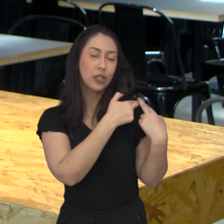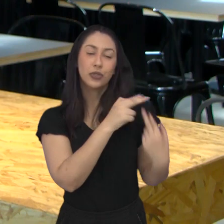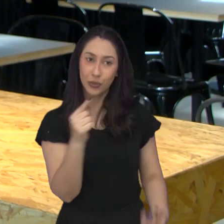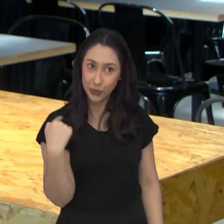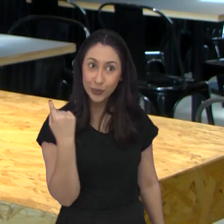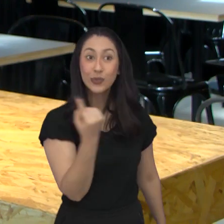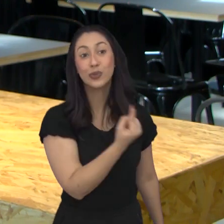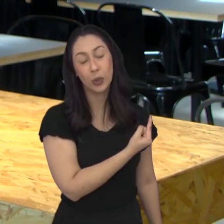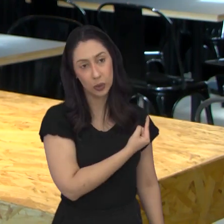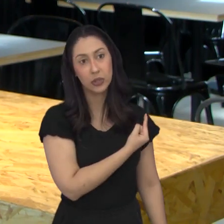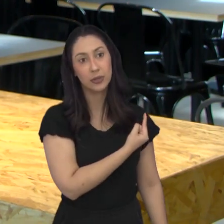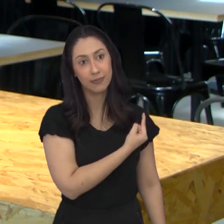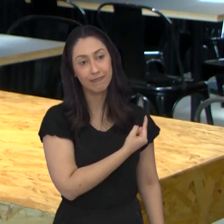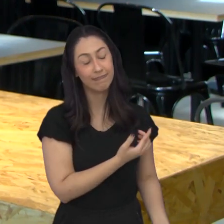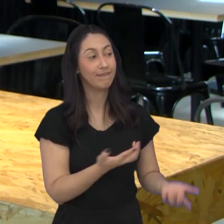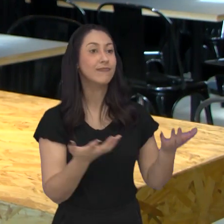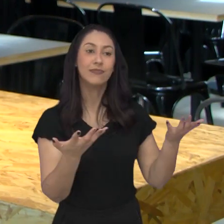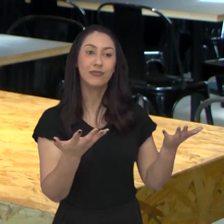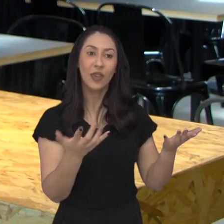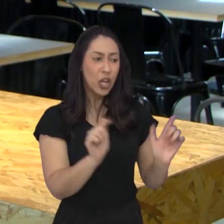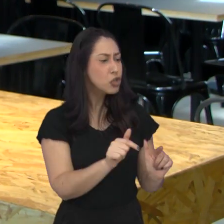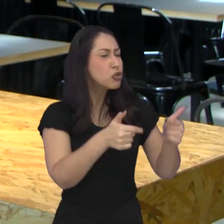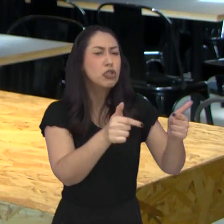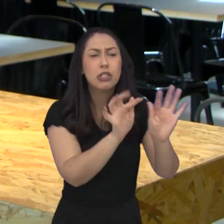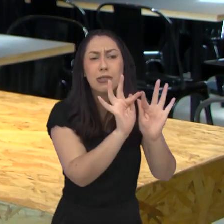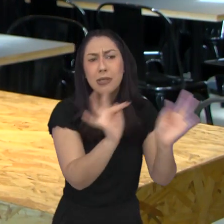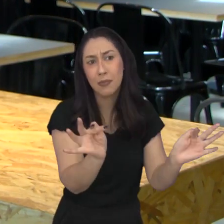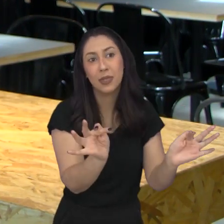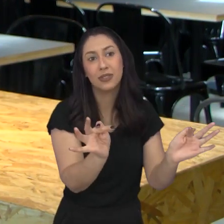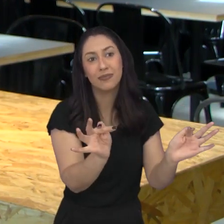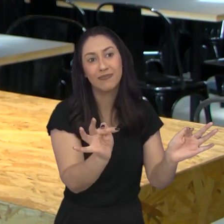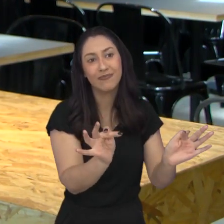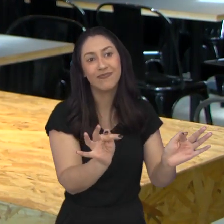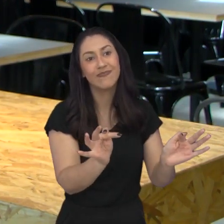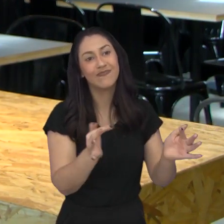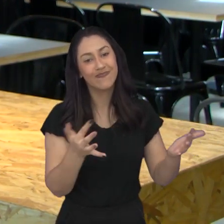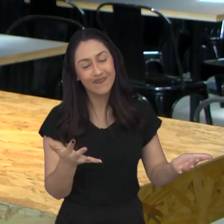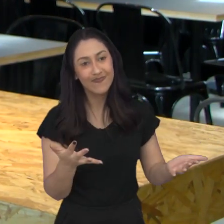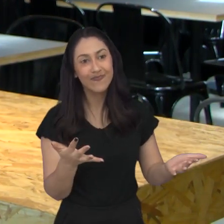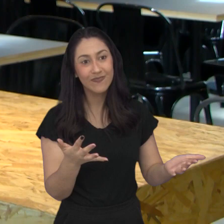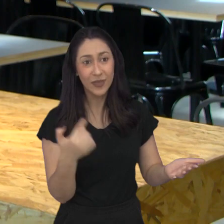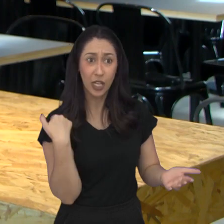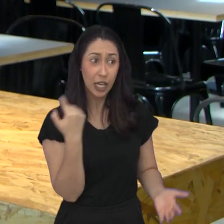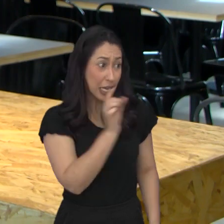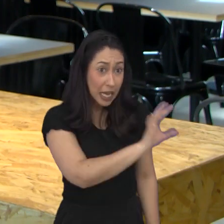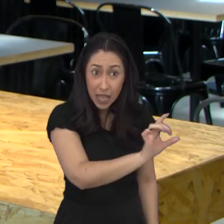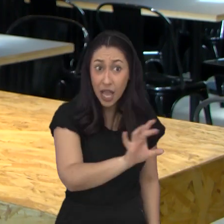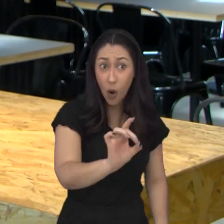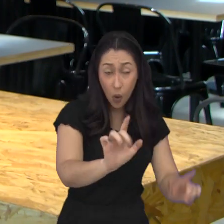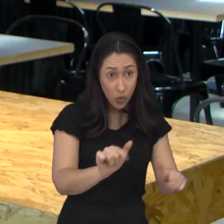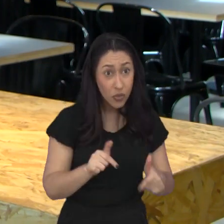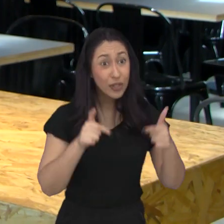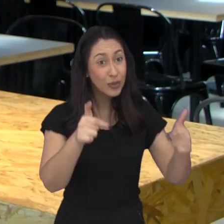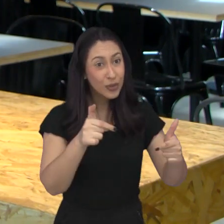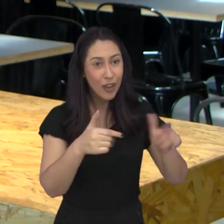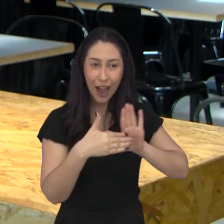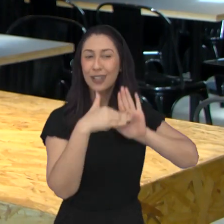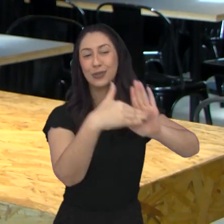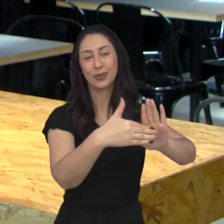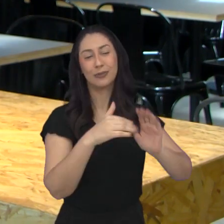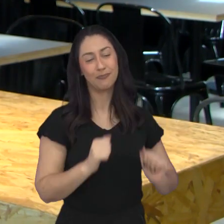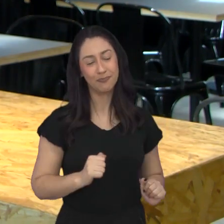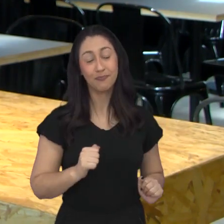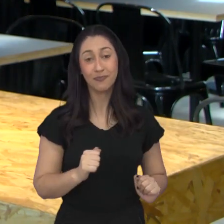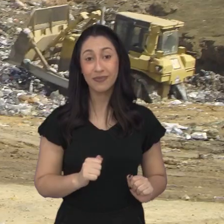responsabilidade social assim, que a gente tem. E pequenas ações do dia a dia, fazendo a nossa parte, que eu acho que é o que